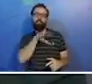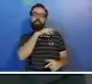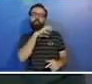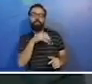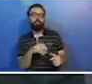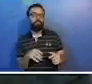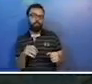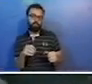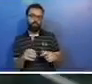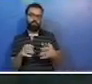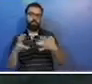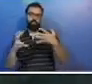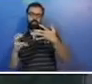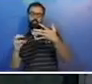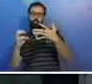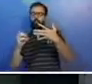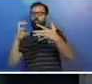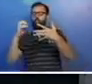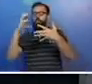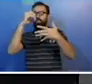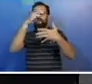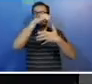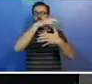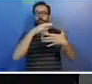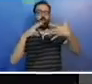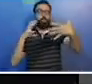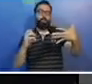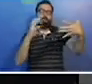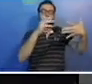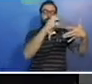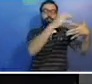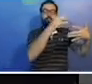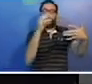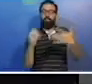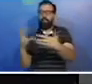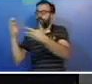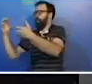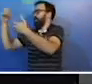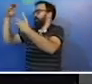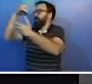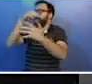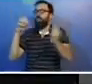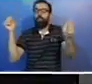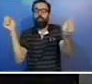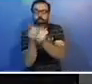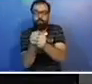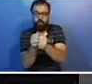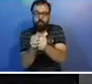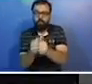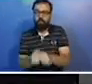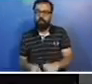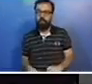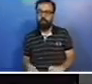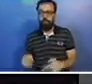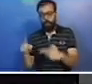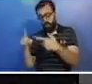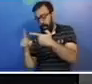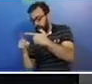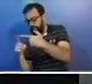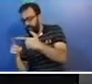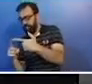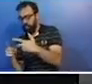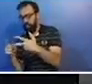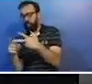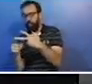várias cadeias, o animal, ele participa de mais de uma cadeia alimentar,